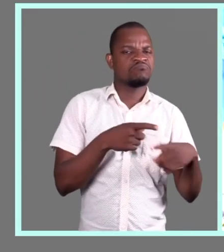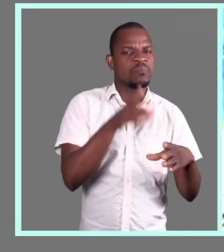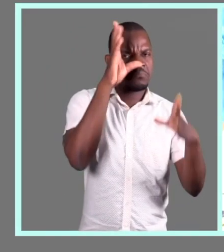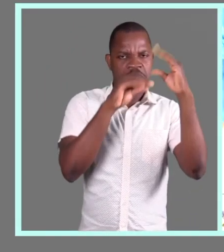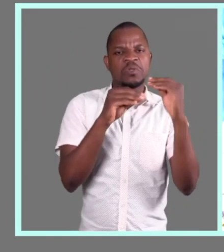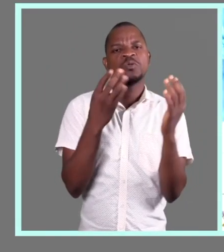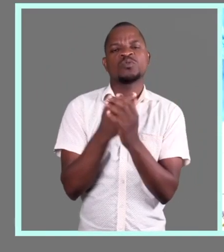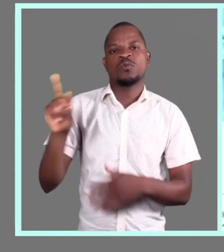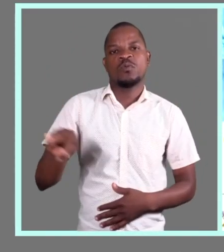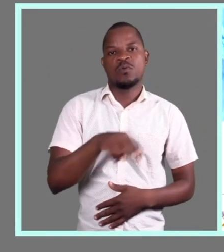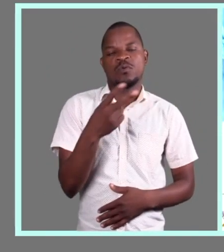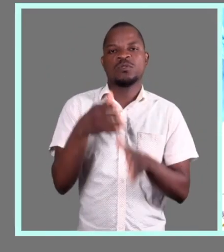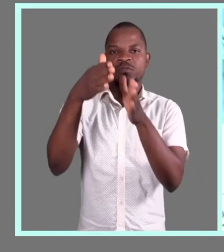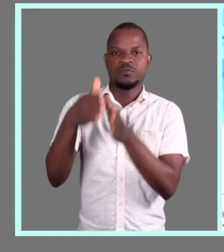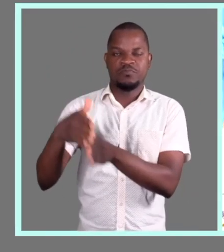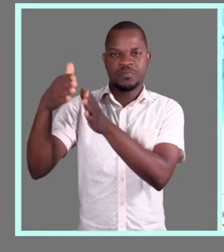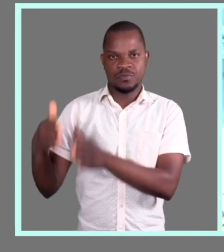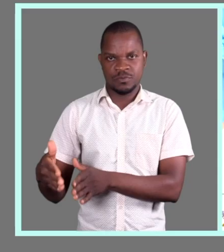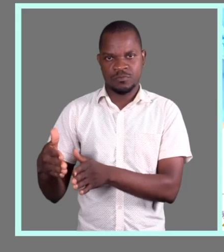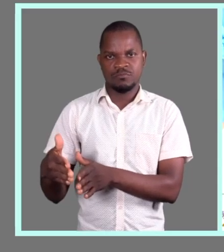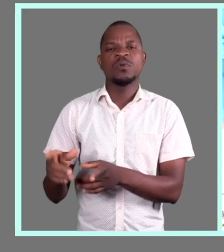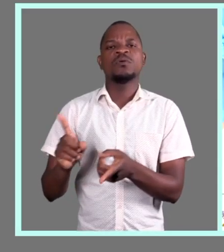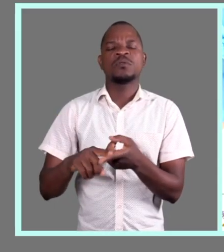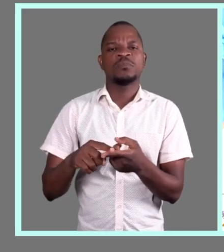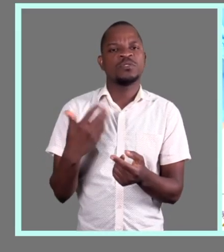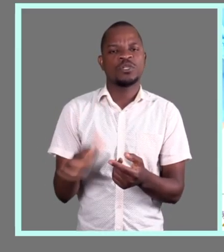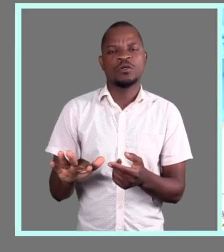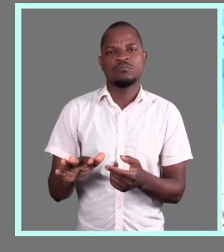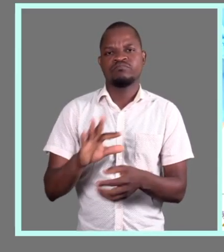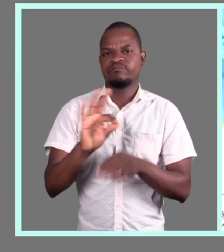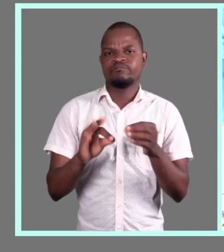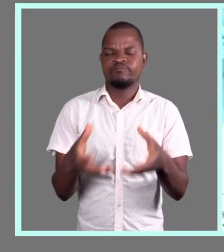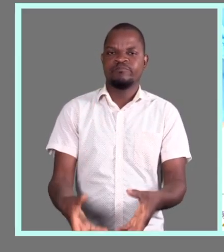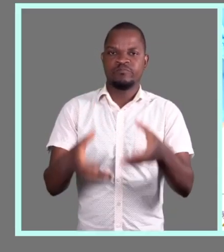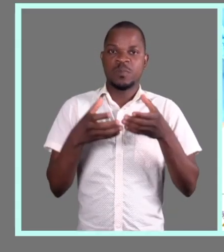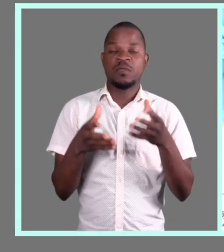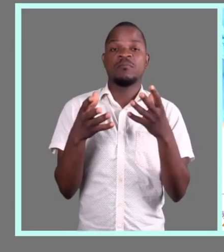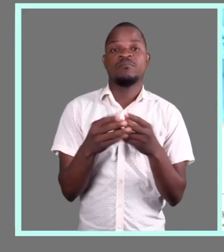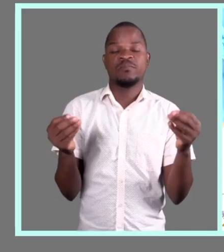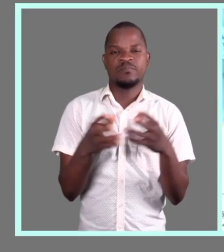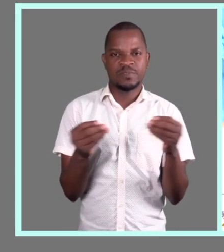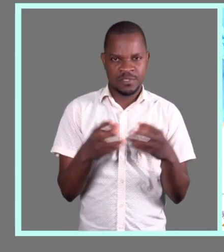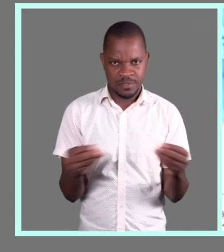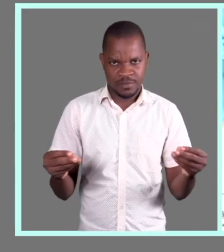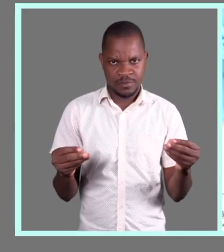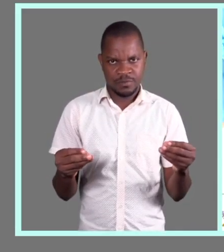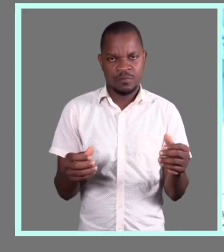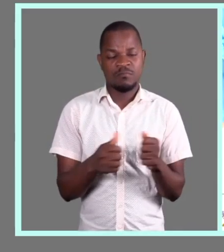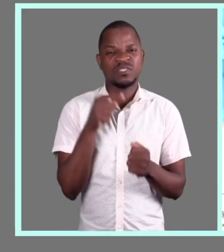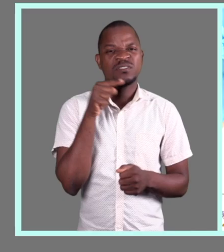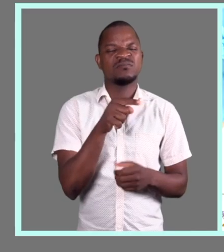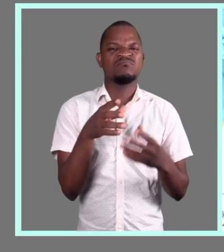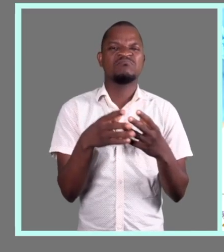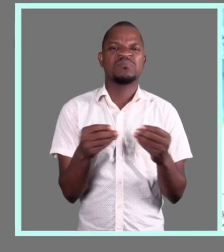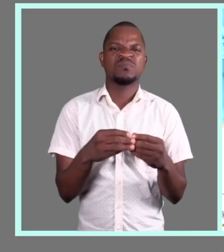aprendemos lá com outros colegas. E nos deram um kit do material,